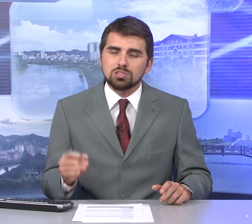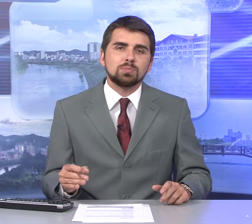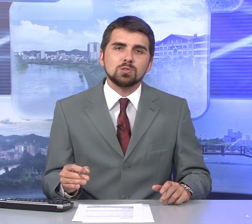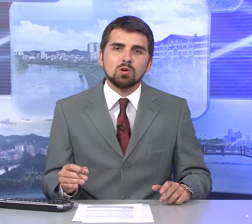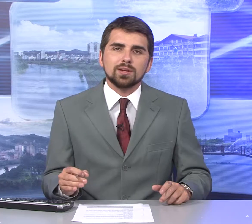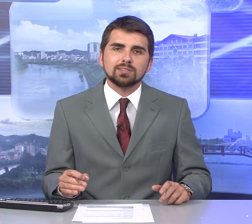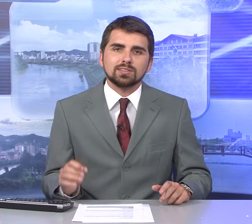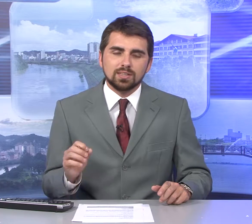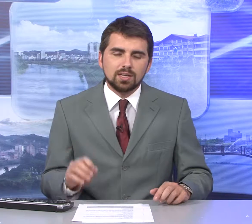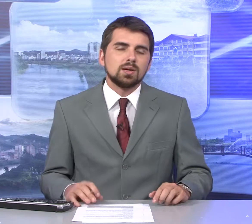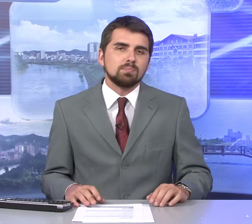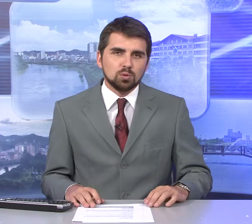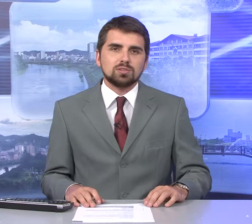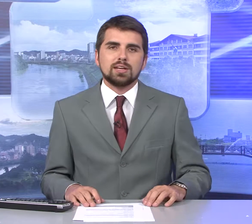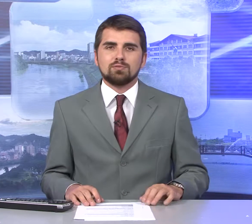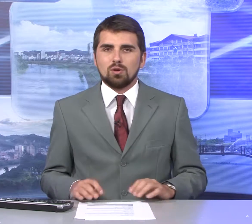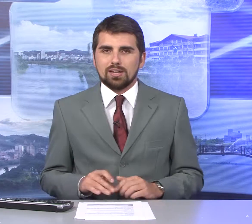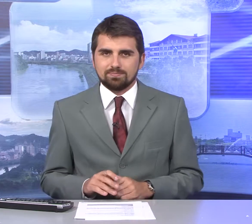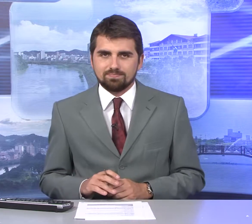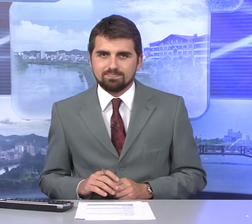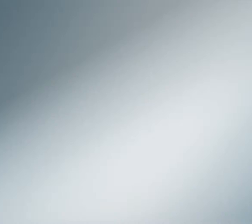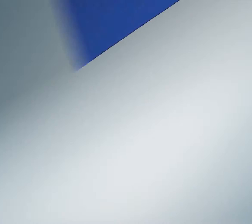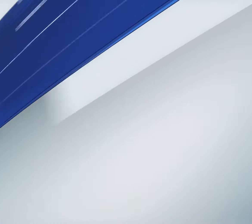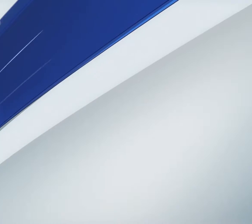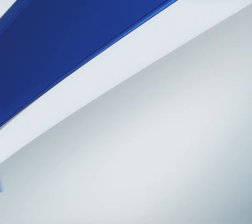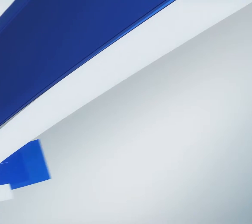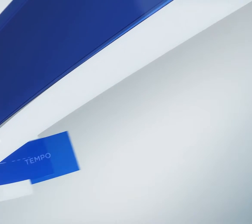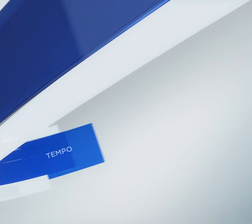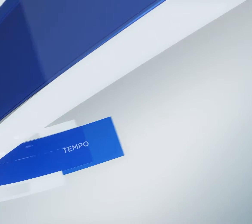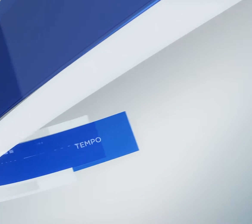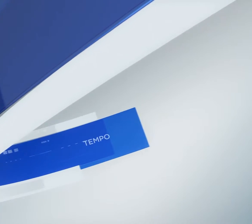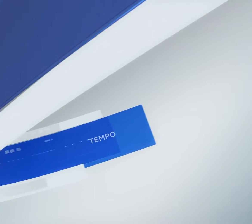nenhum tipo de cobrança por telefone.